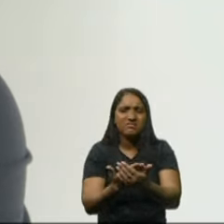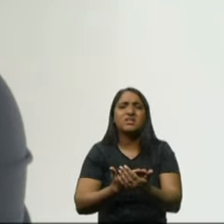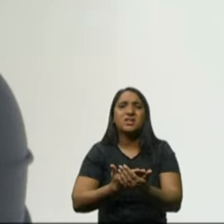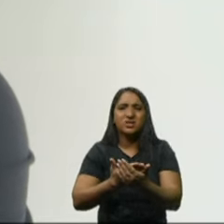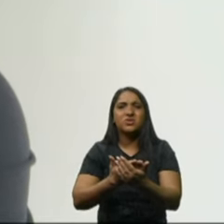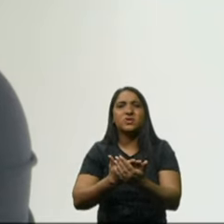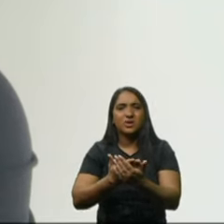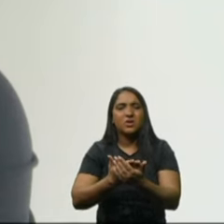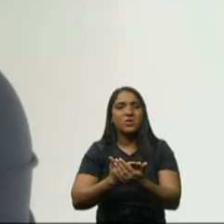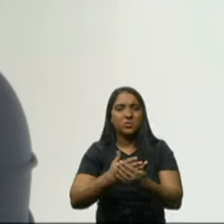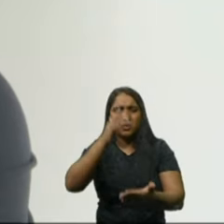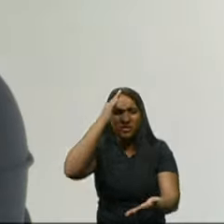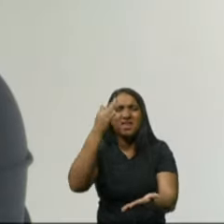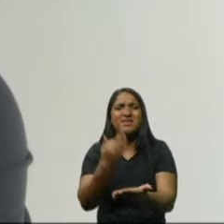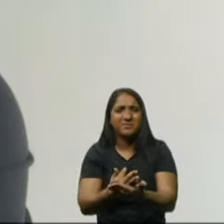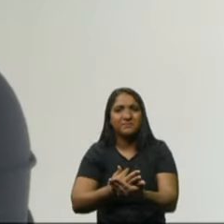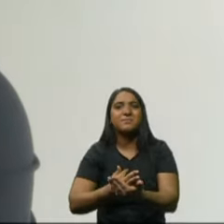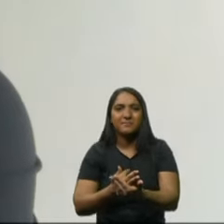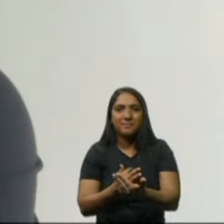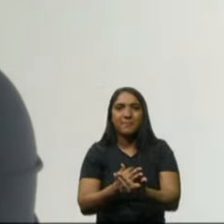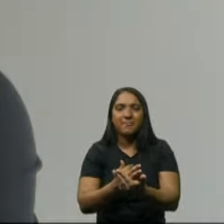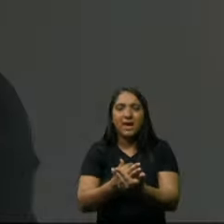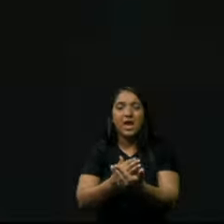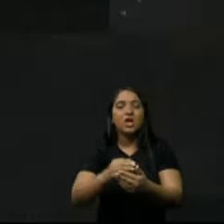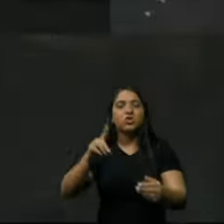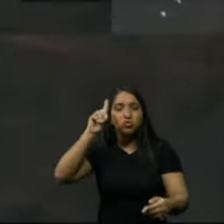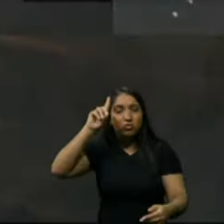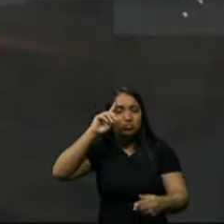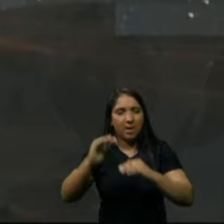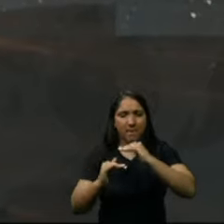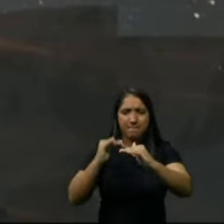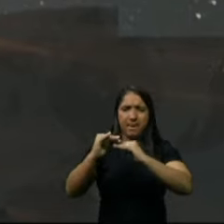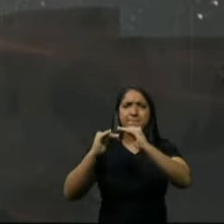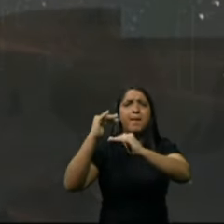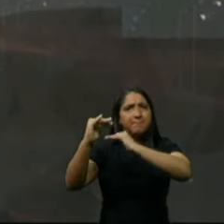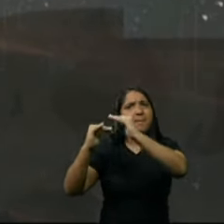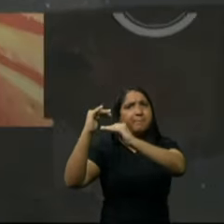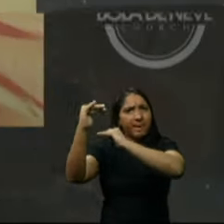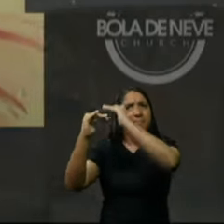uma fé que só faz crescer diariamente e